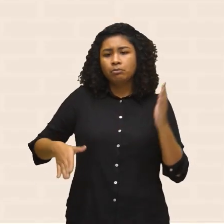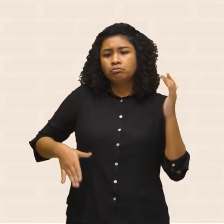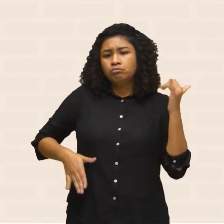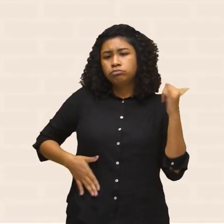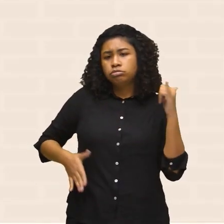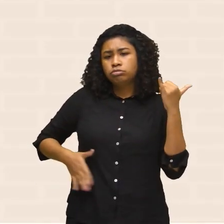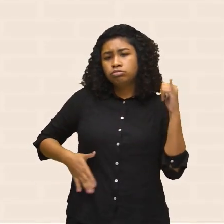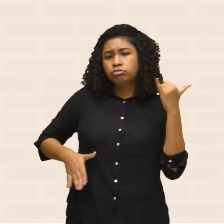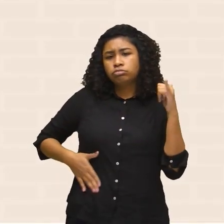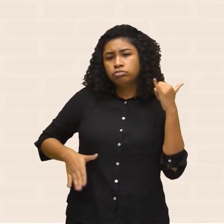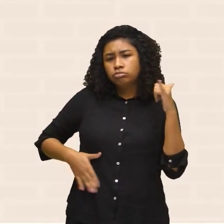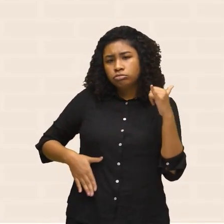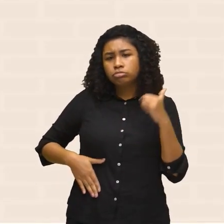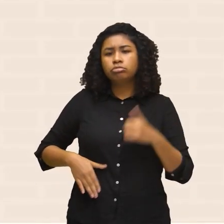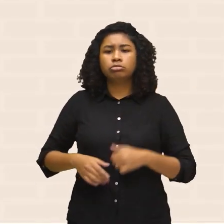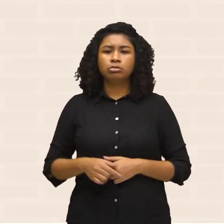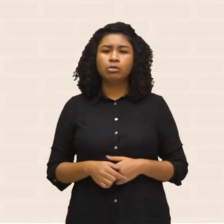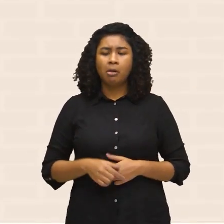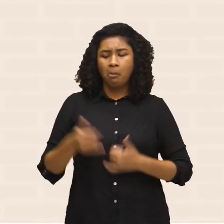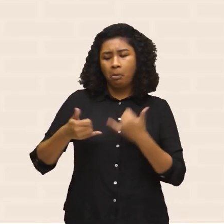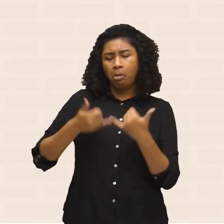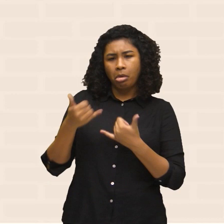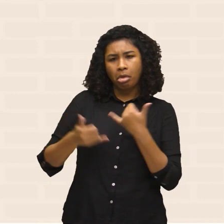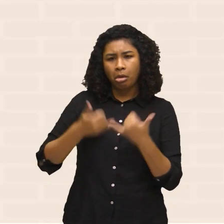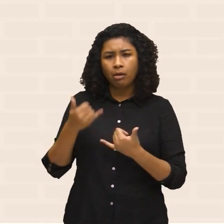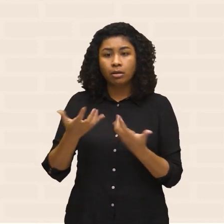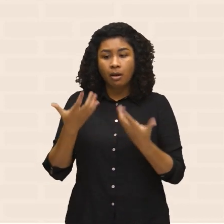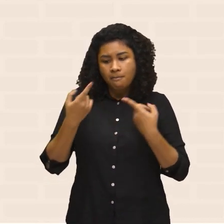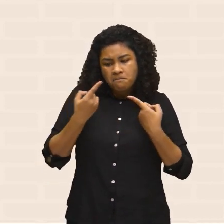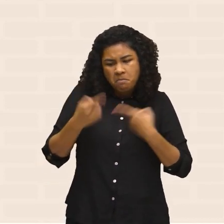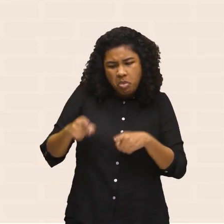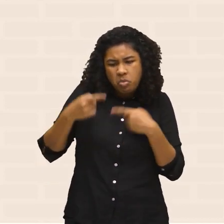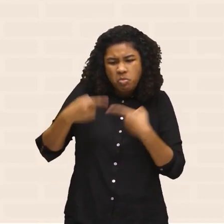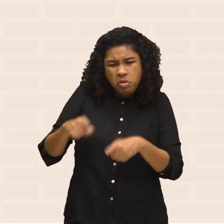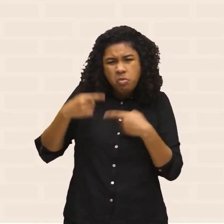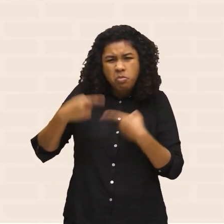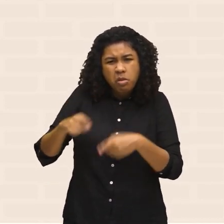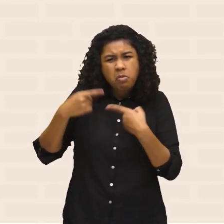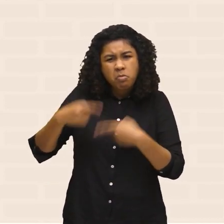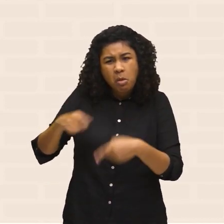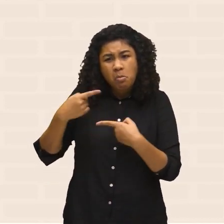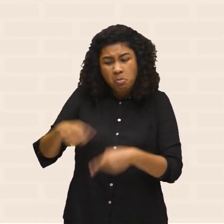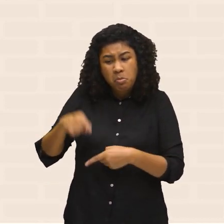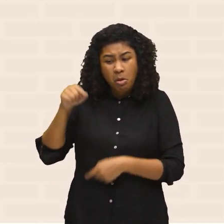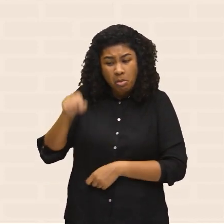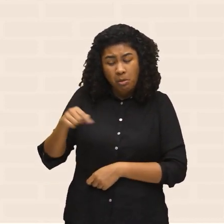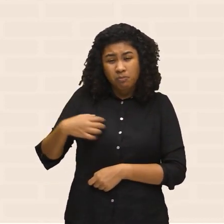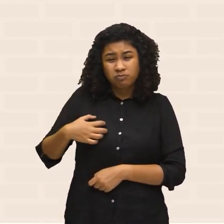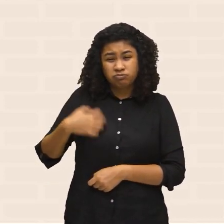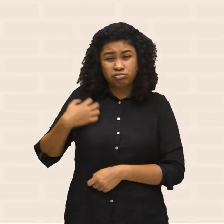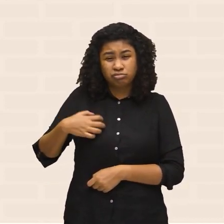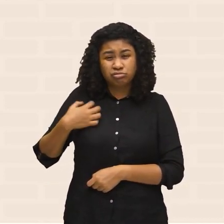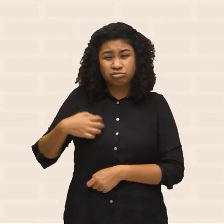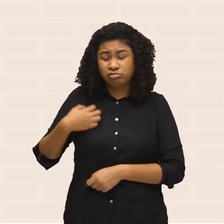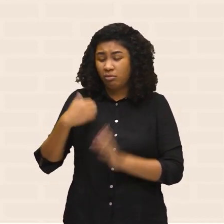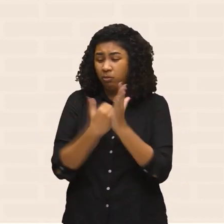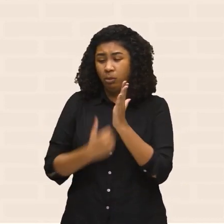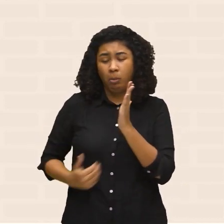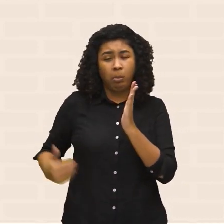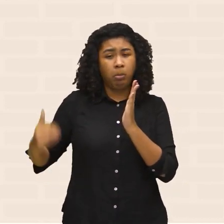zoação, de irritar, chatear alguém através de uma zoação intensa, que